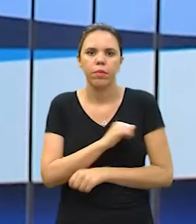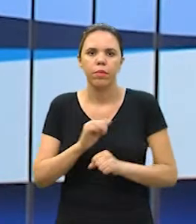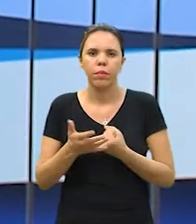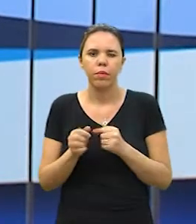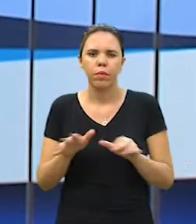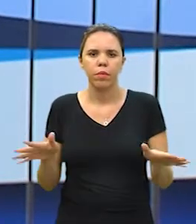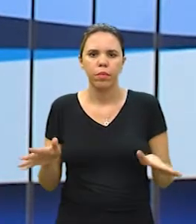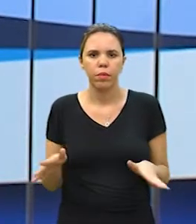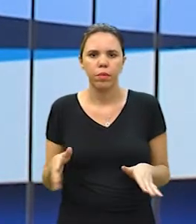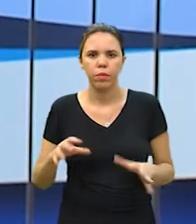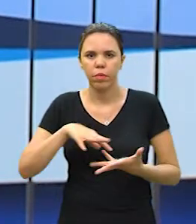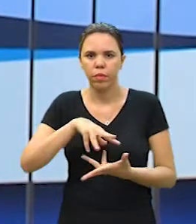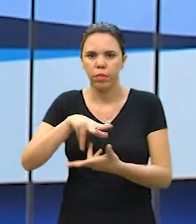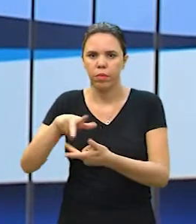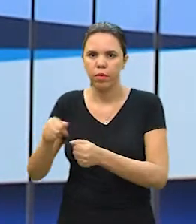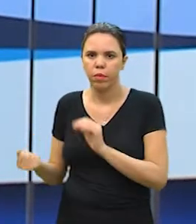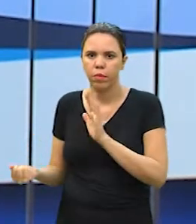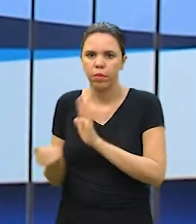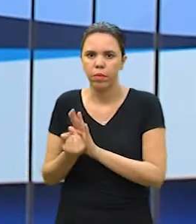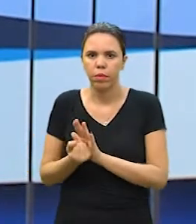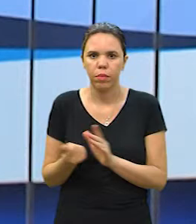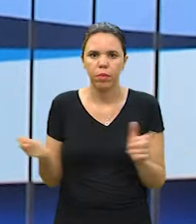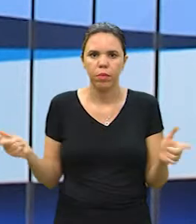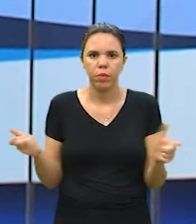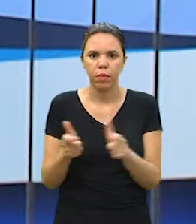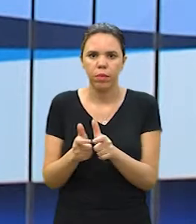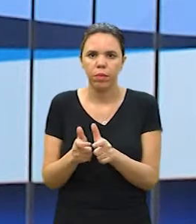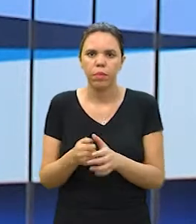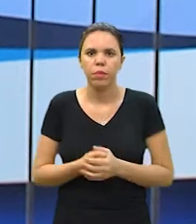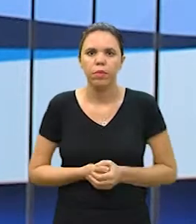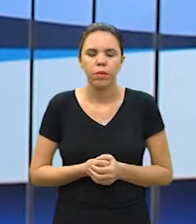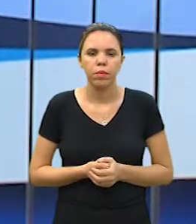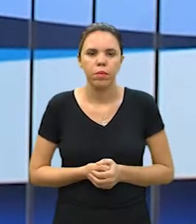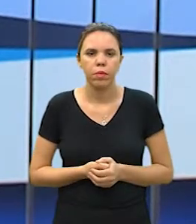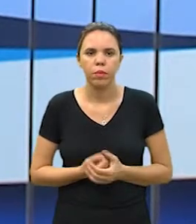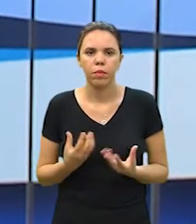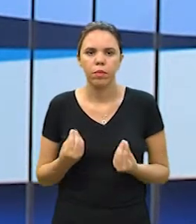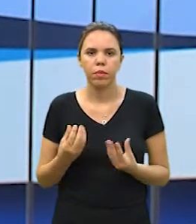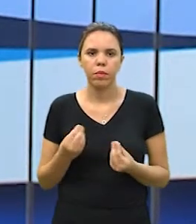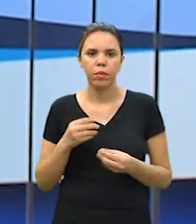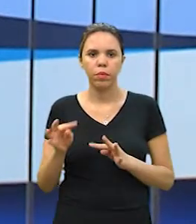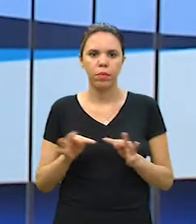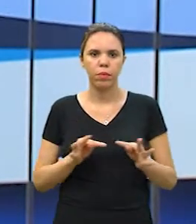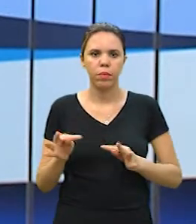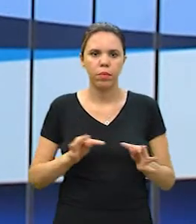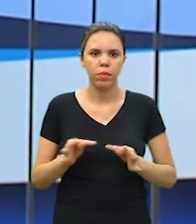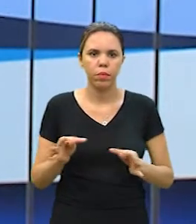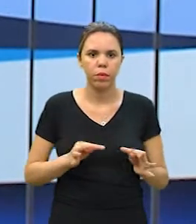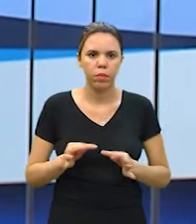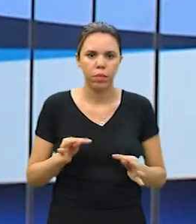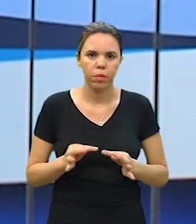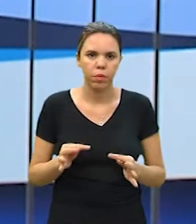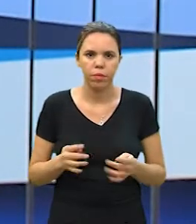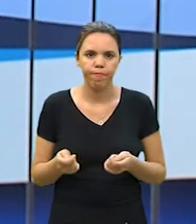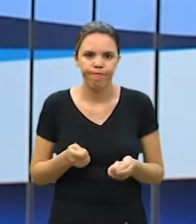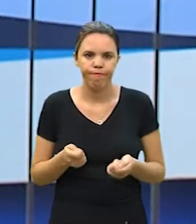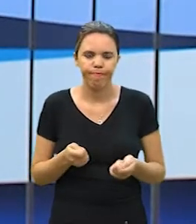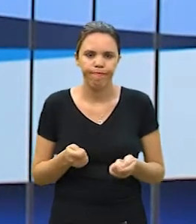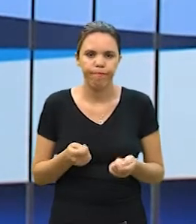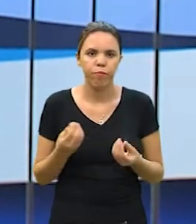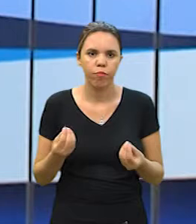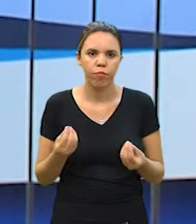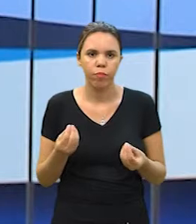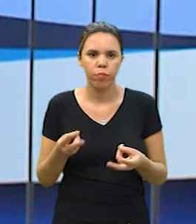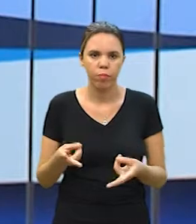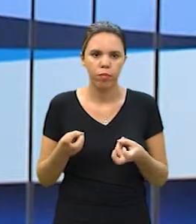com a pandemia, o mundo inteiro registrou queda nos diagnósticos e muitos tratamentos ficaram represados.